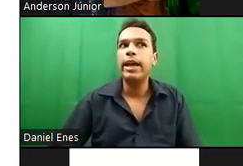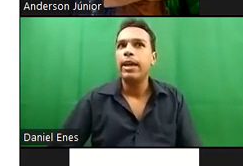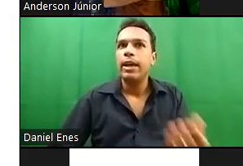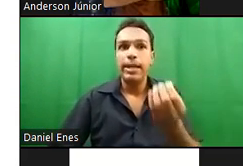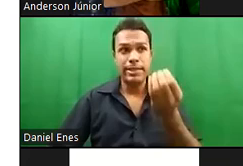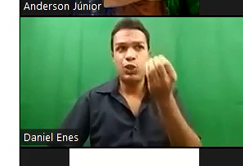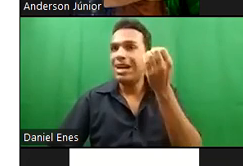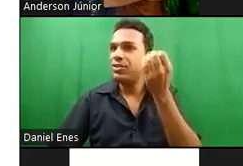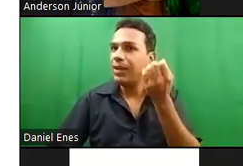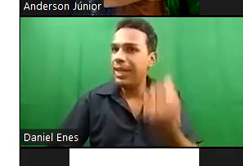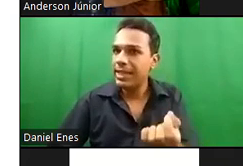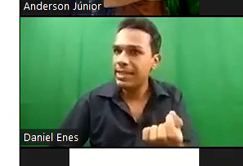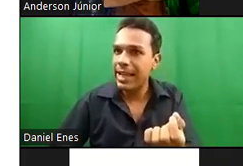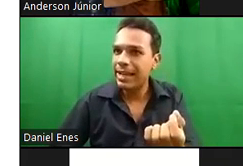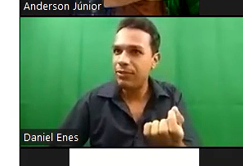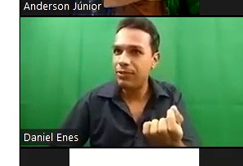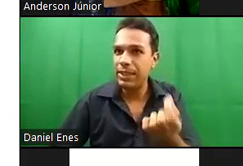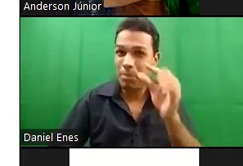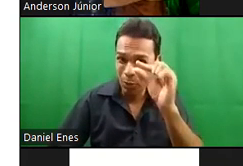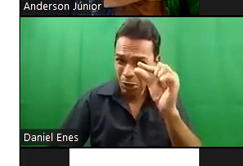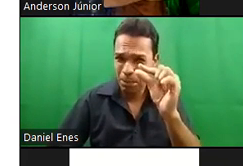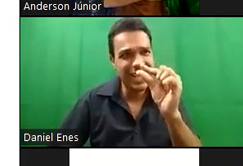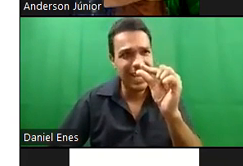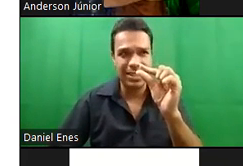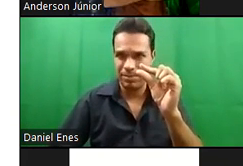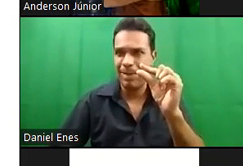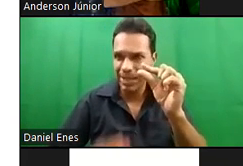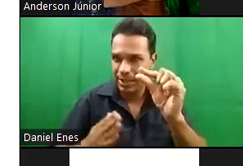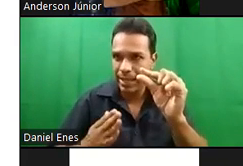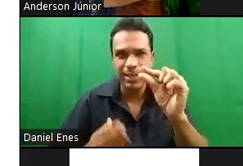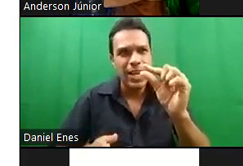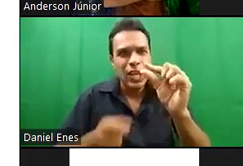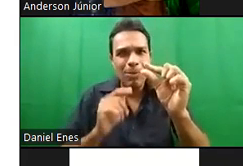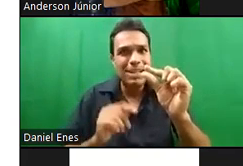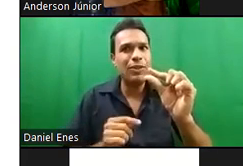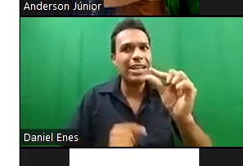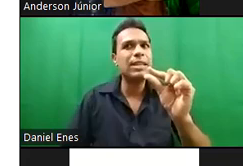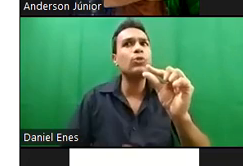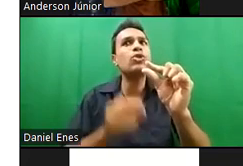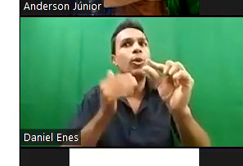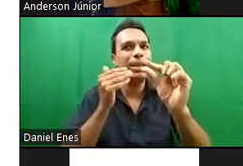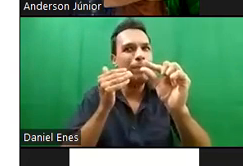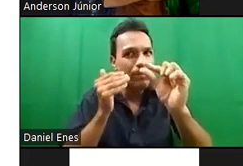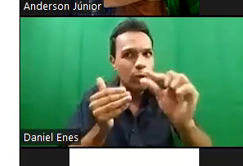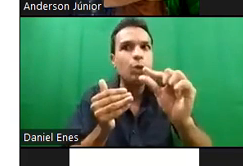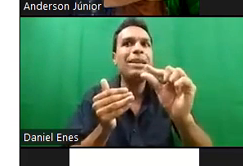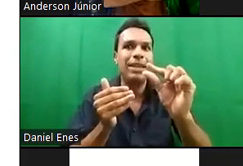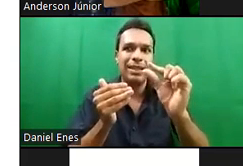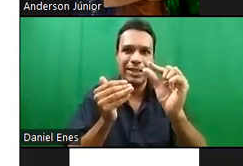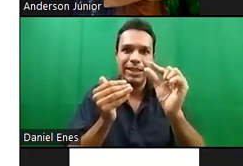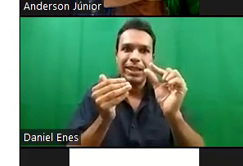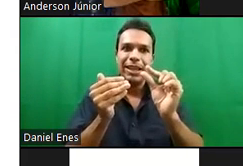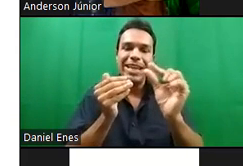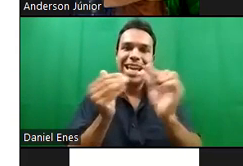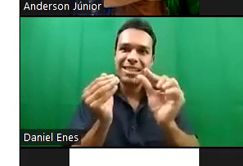Né? Existe uma diferença na grafia muito pequena, mas tem. E uma diferença no som, também muito